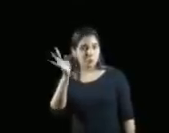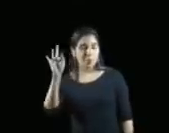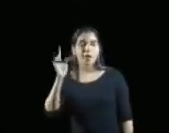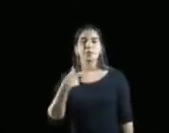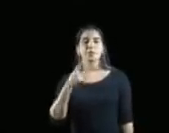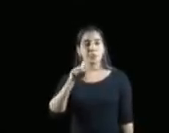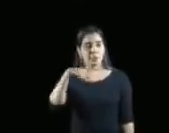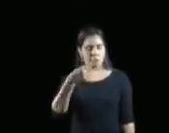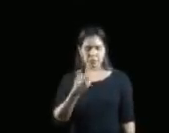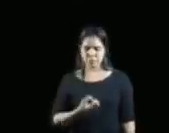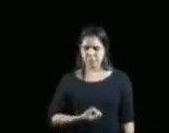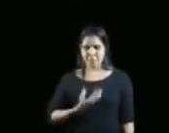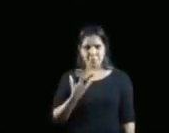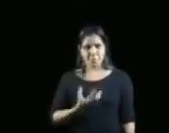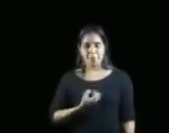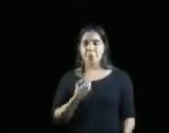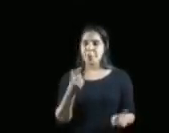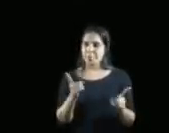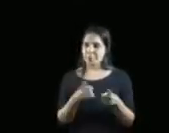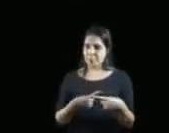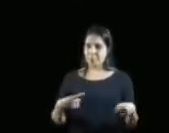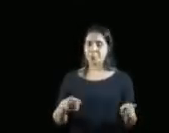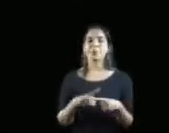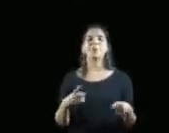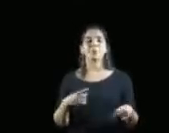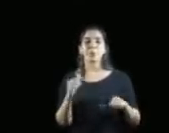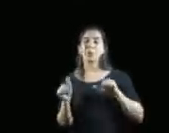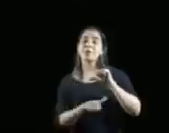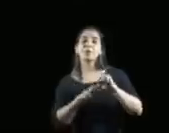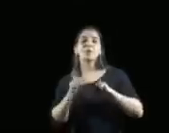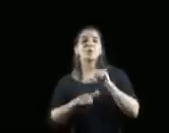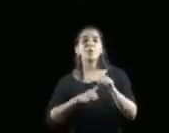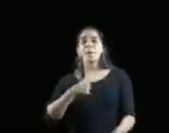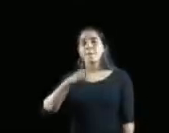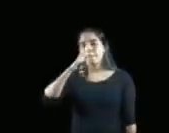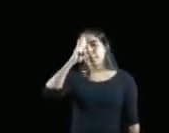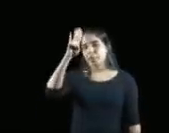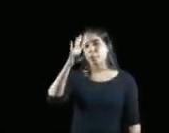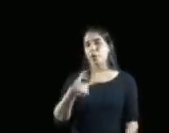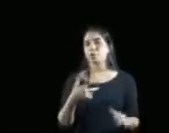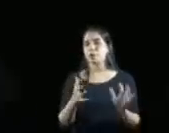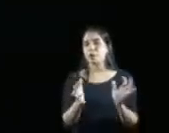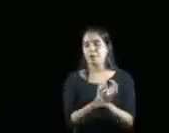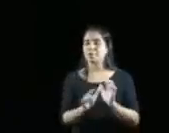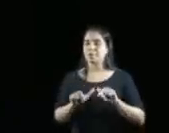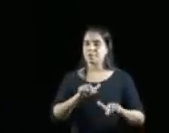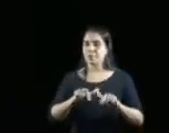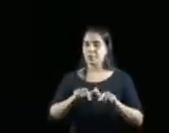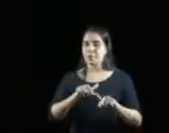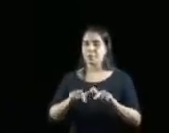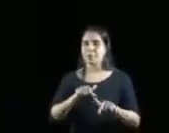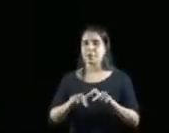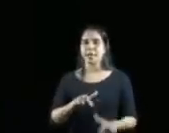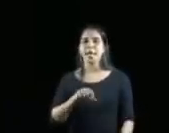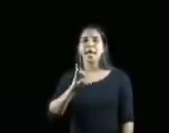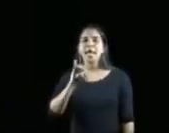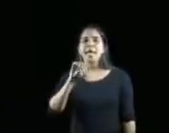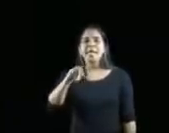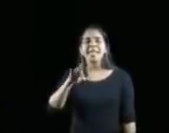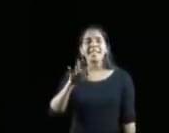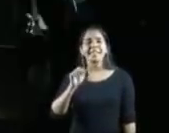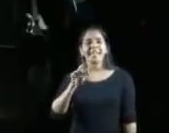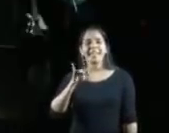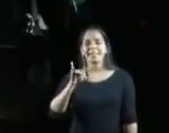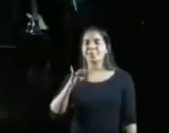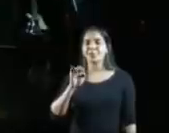tarde, esse poema foi musicado e transformou-se no principal hino da classe operária, a